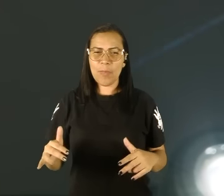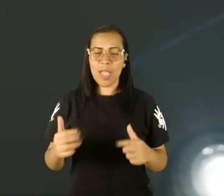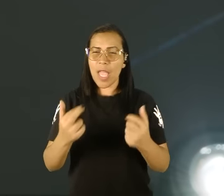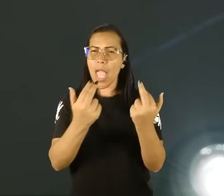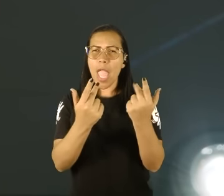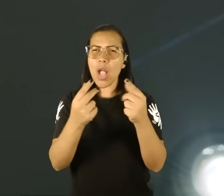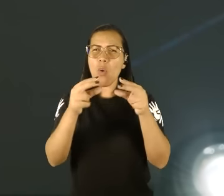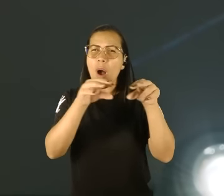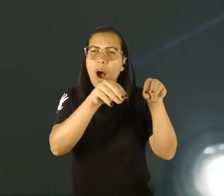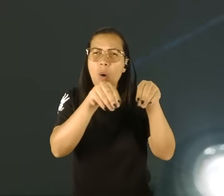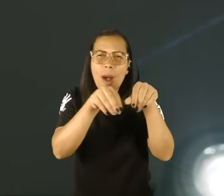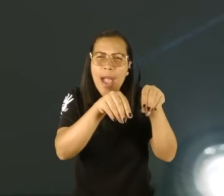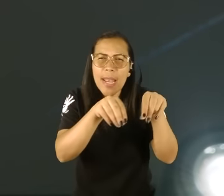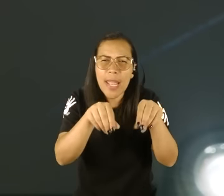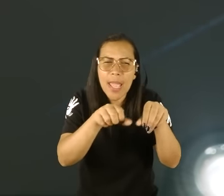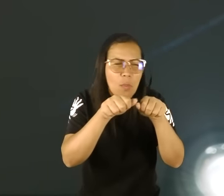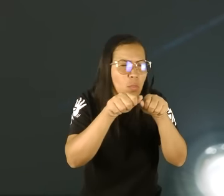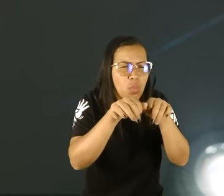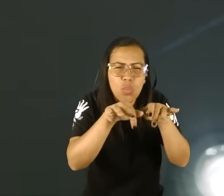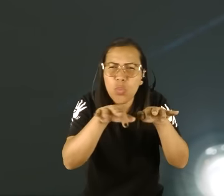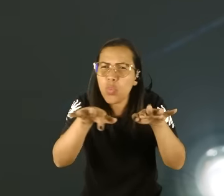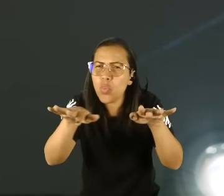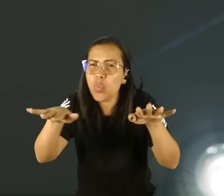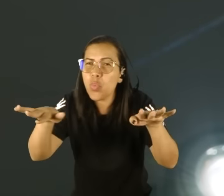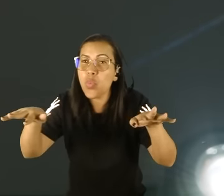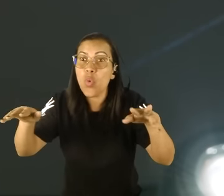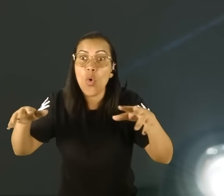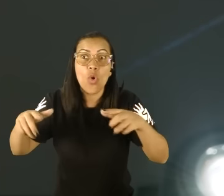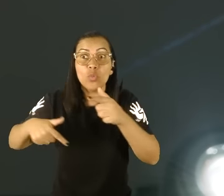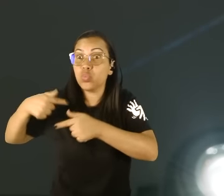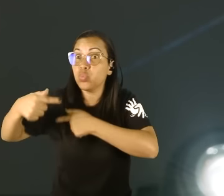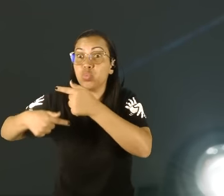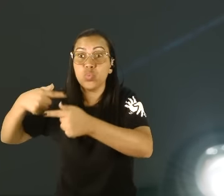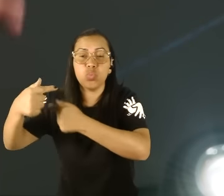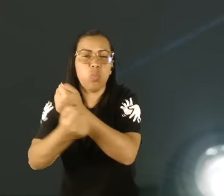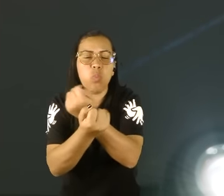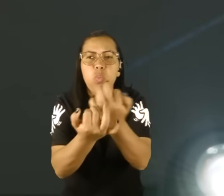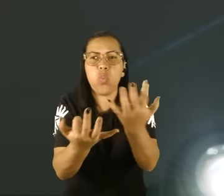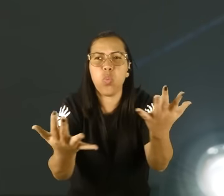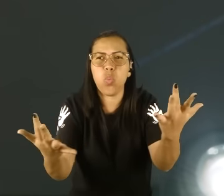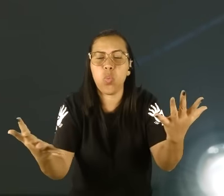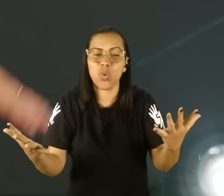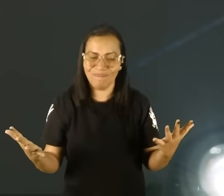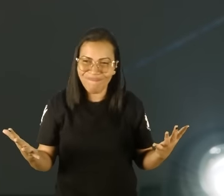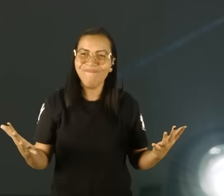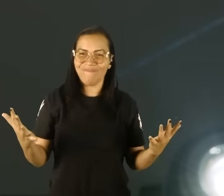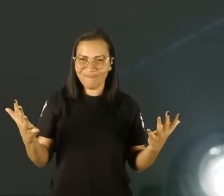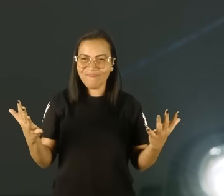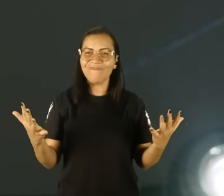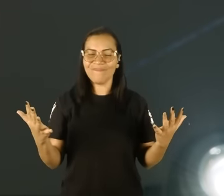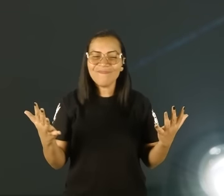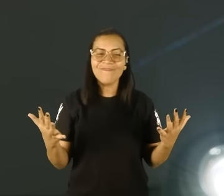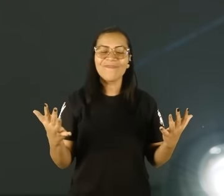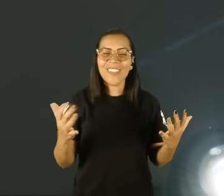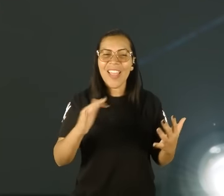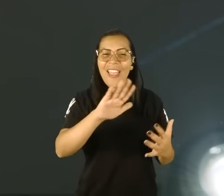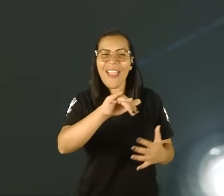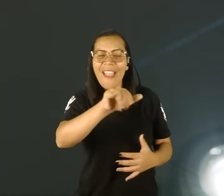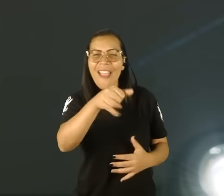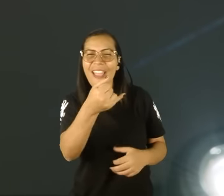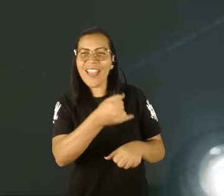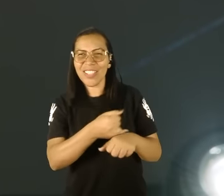Eu só estou começando com você, meu filho, eu só estou começando. Você está cansadinho? Vem dormir na minha presença, porque